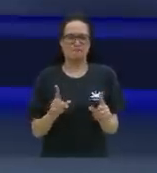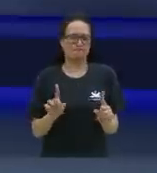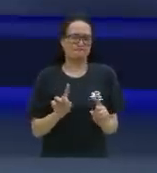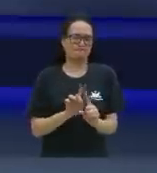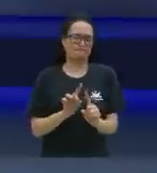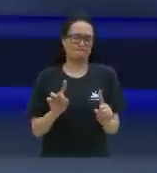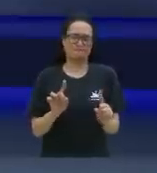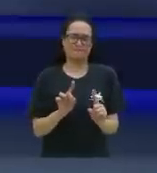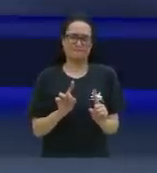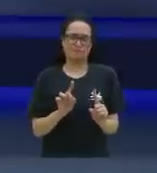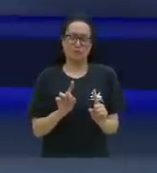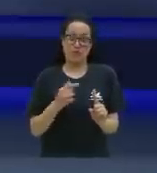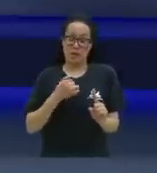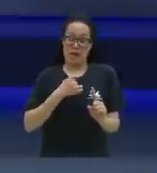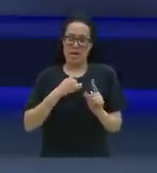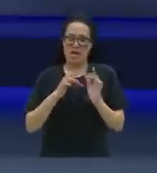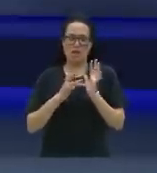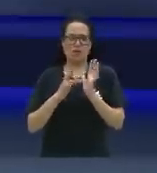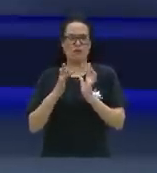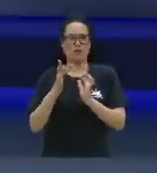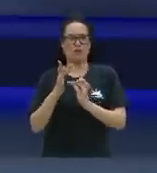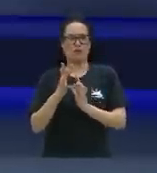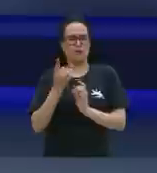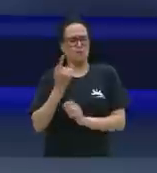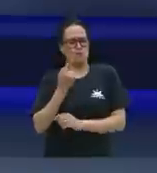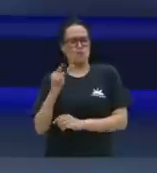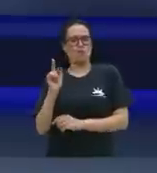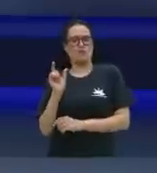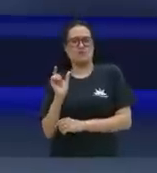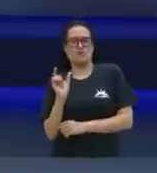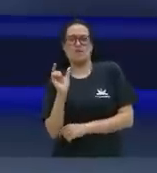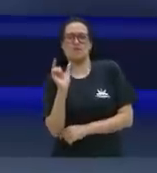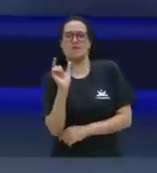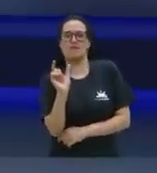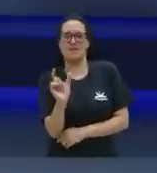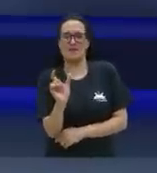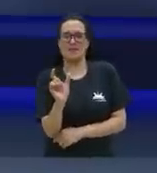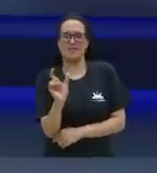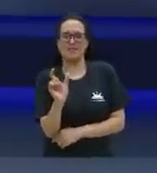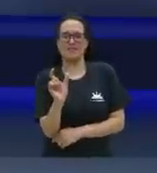eu quem tem uma última palavra.